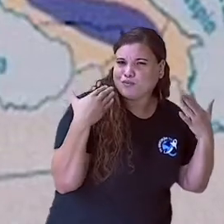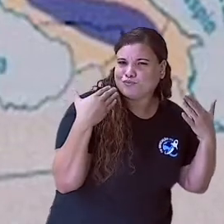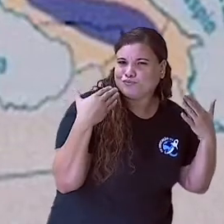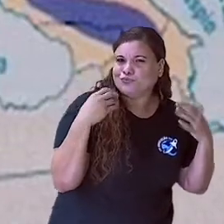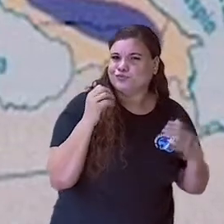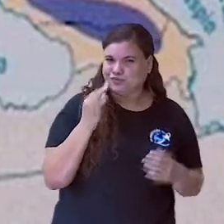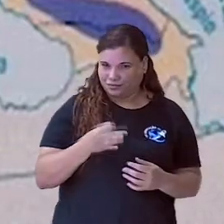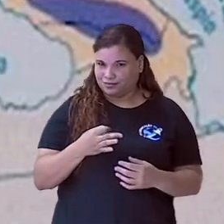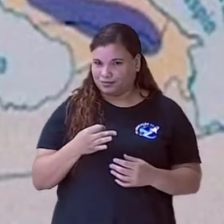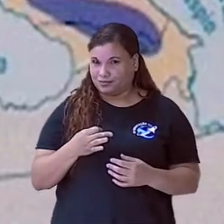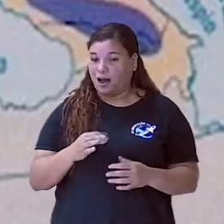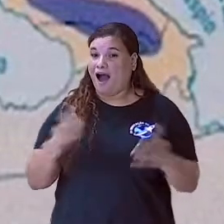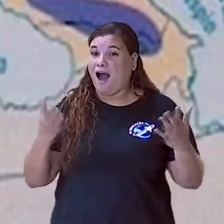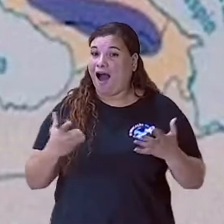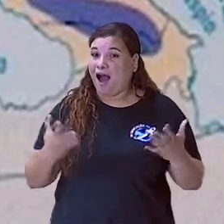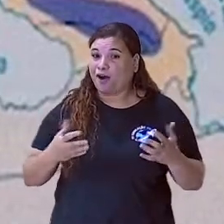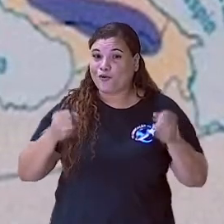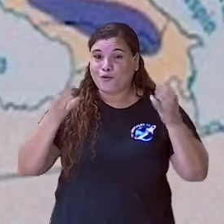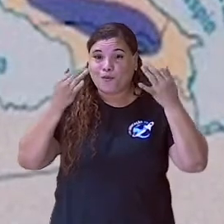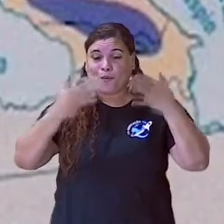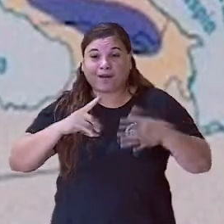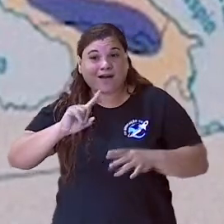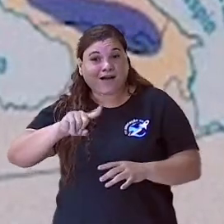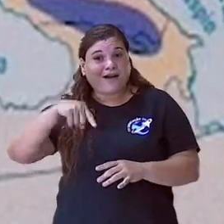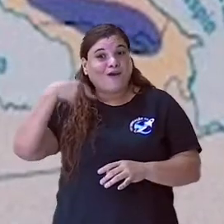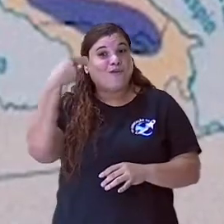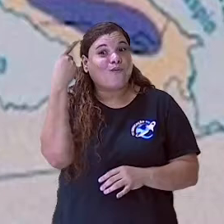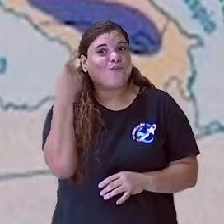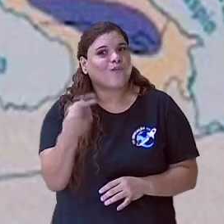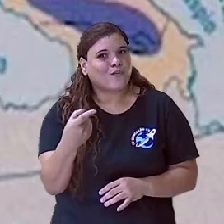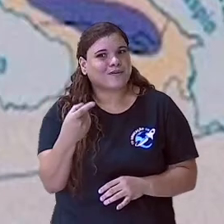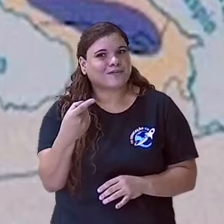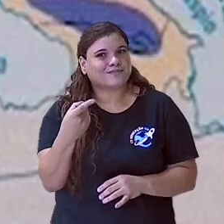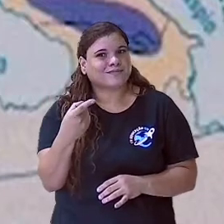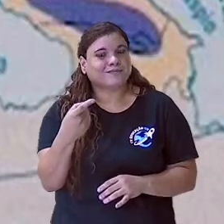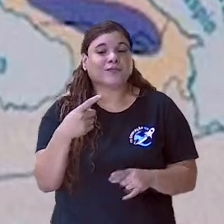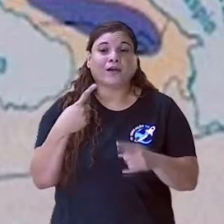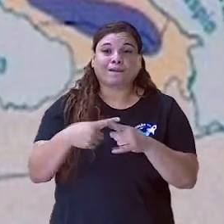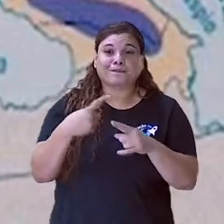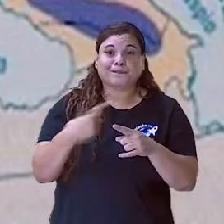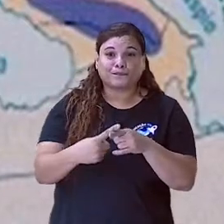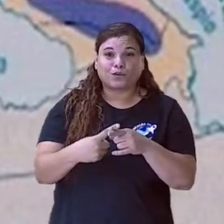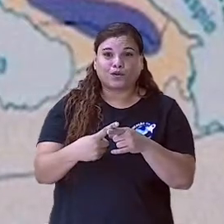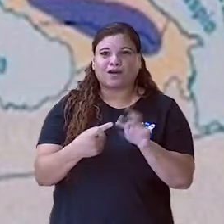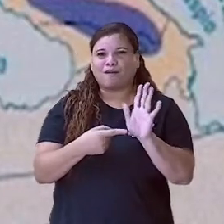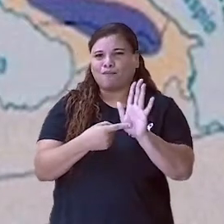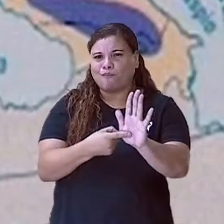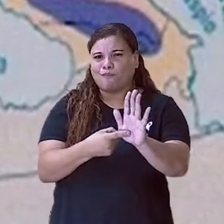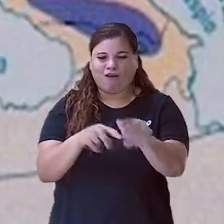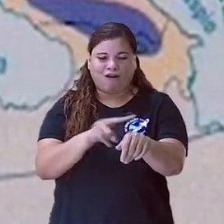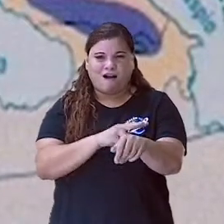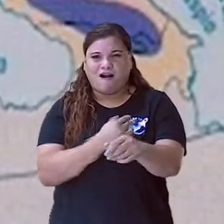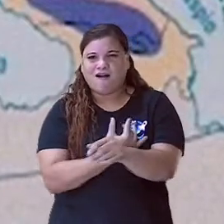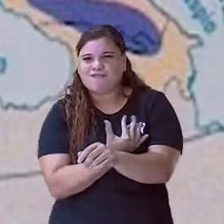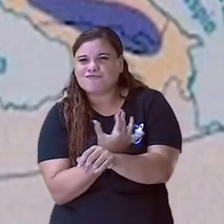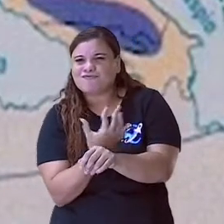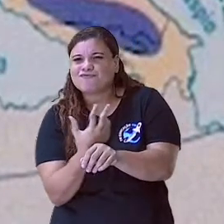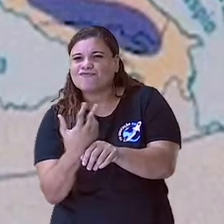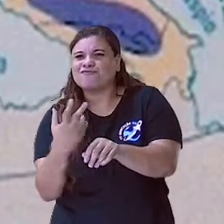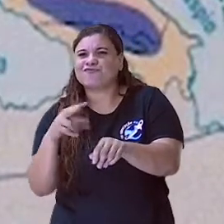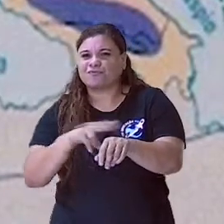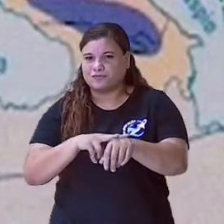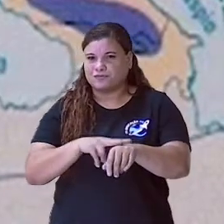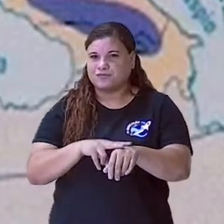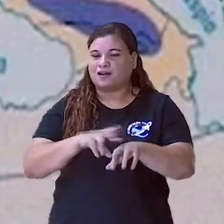polos, nós vamos ver que a vegetação é totalmente diferente. E que mesmo quando se fala